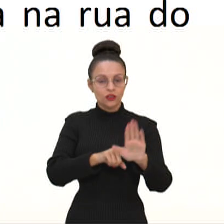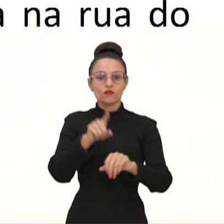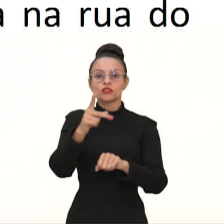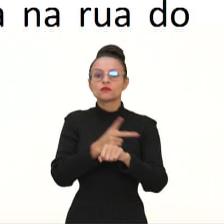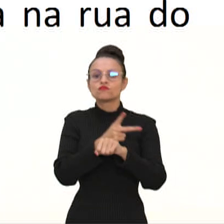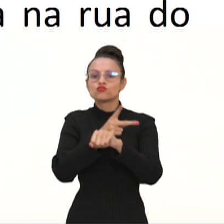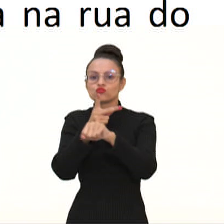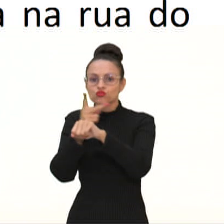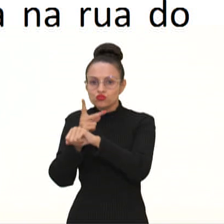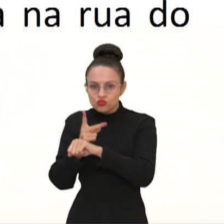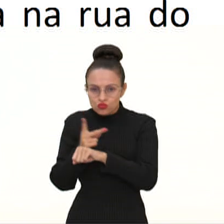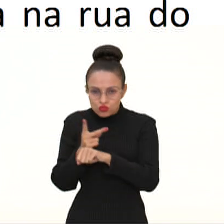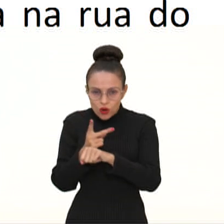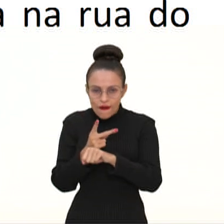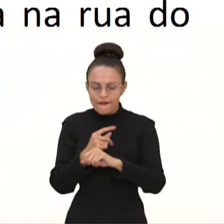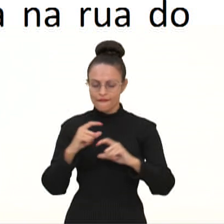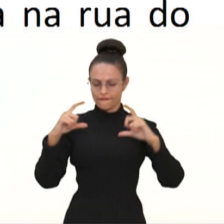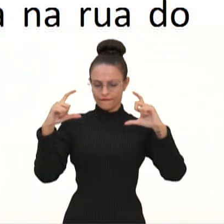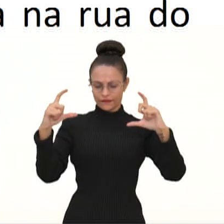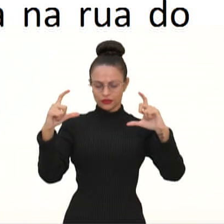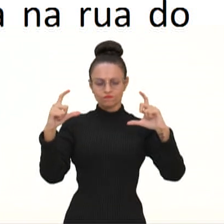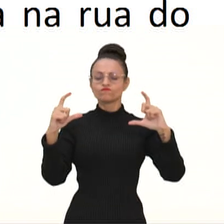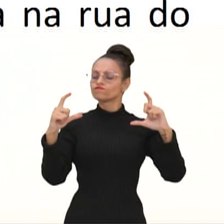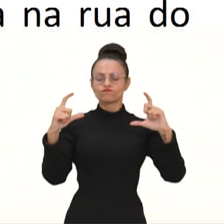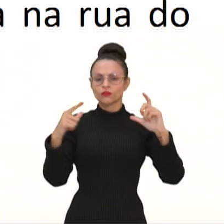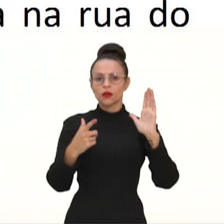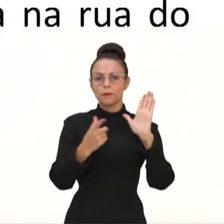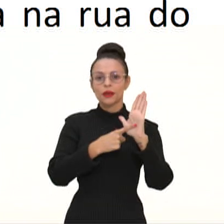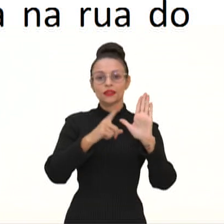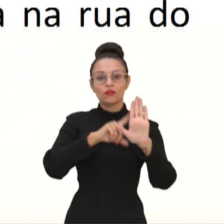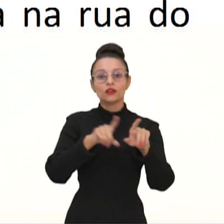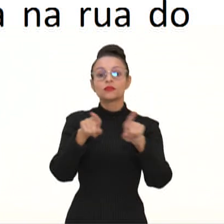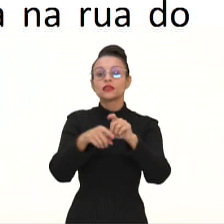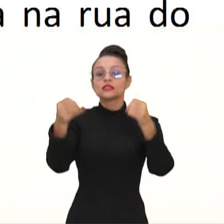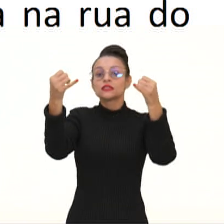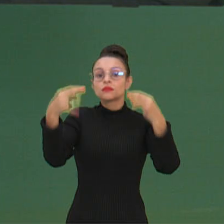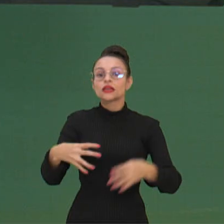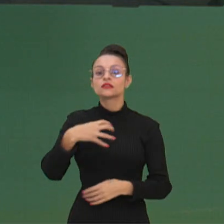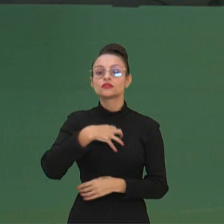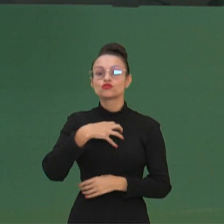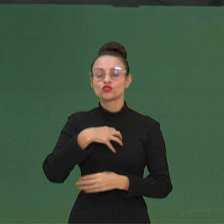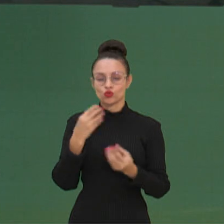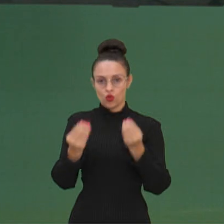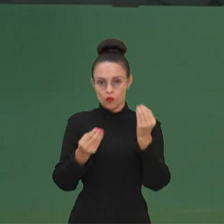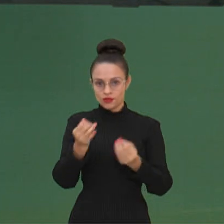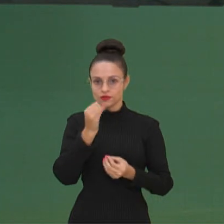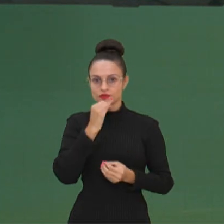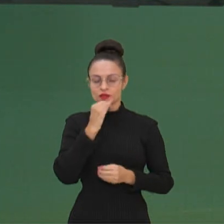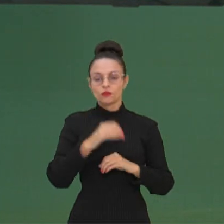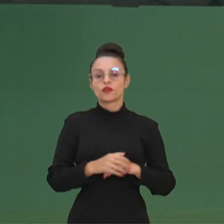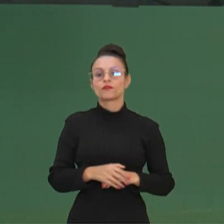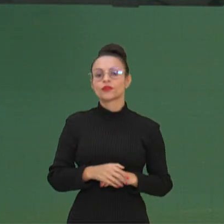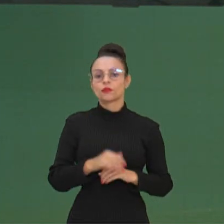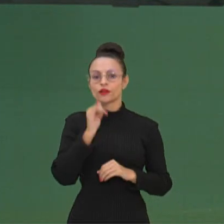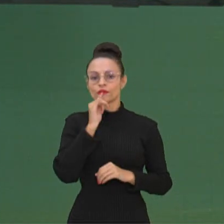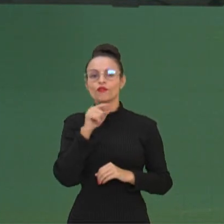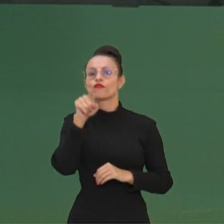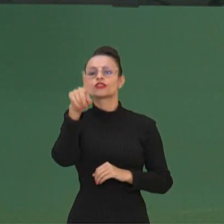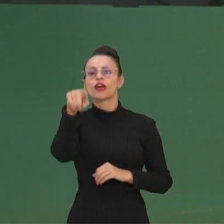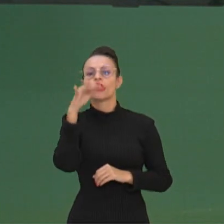é considerada algo natural, né? Já o trecho que mostra a pobreza da personagem se enquadra